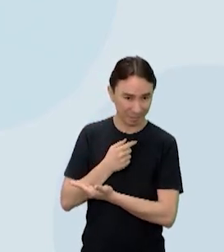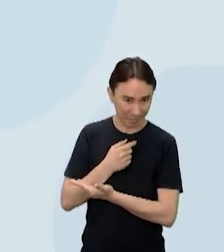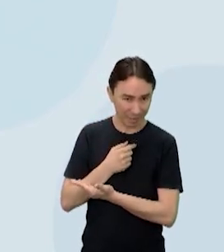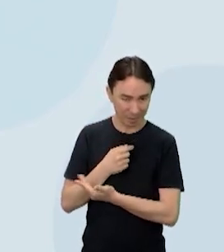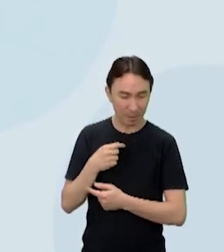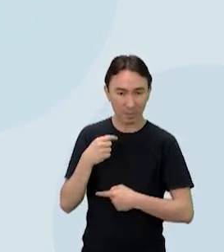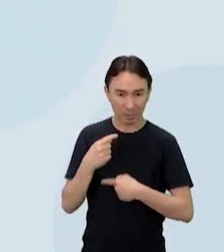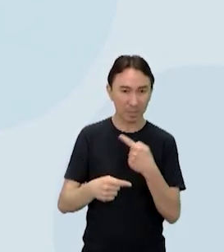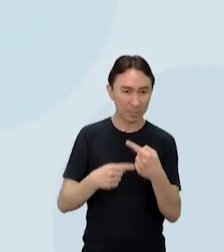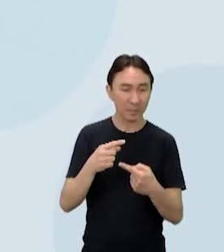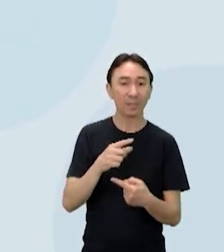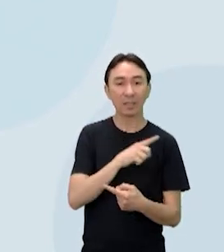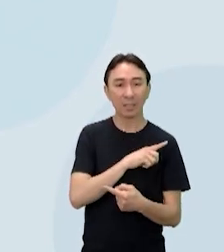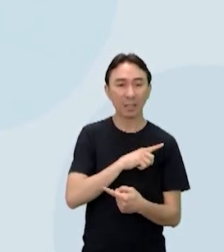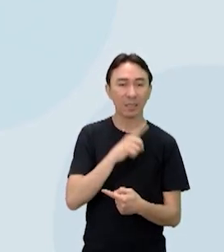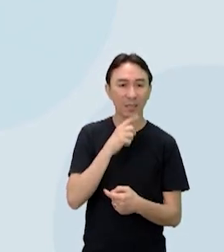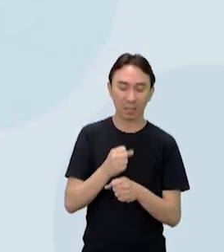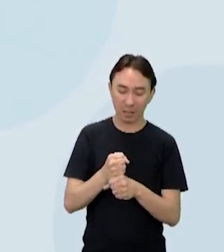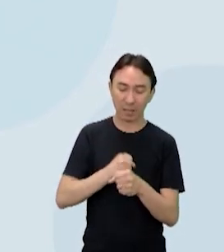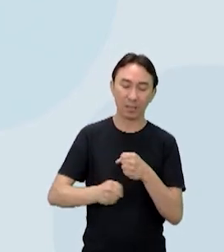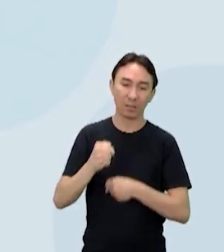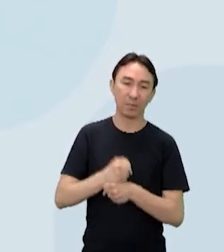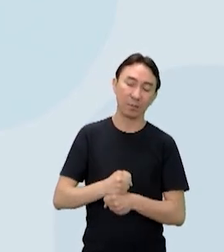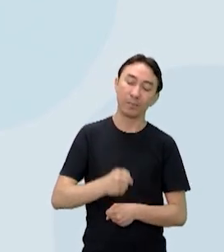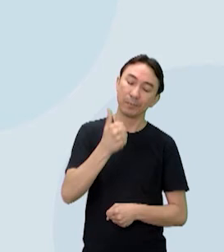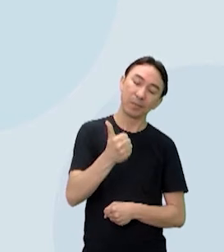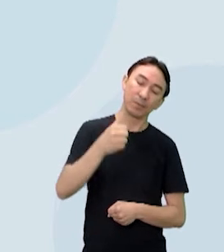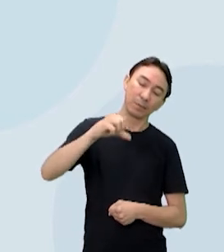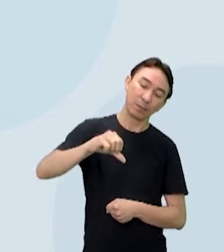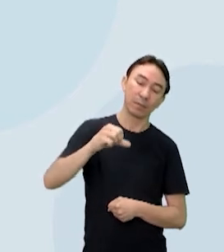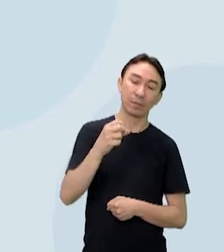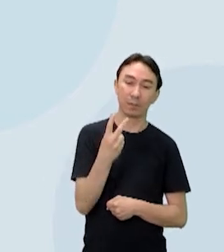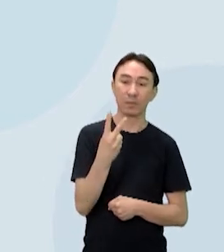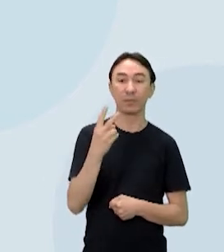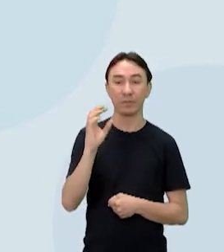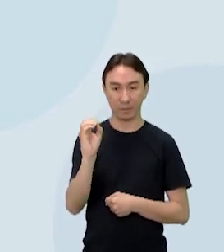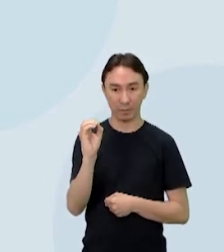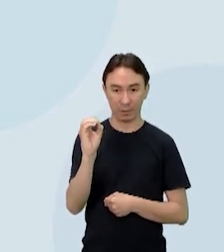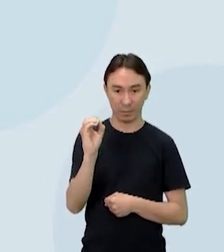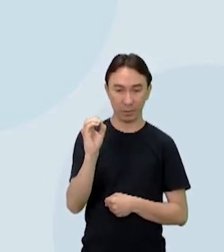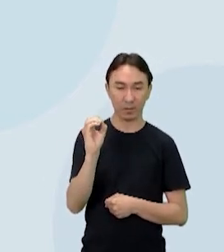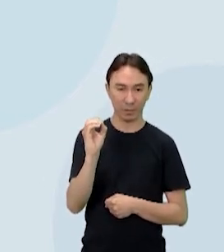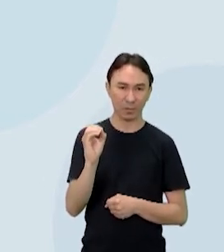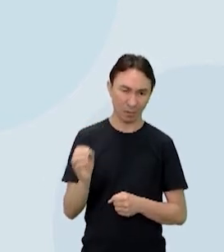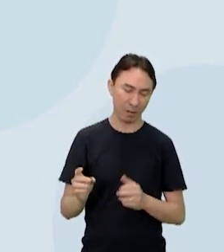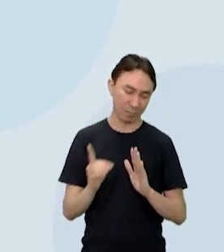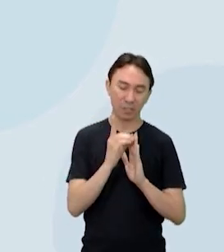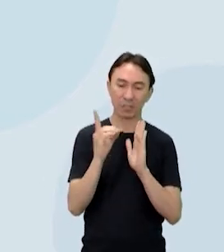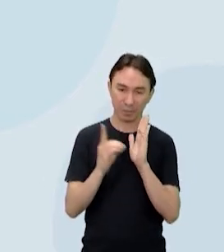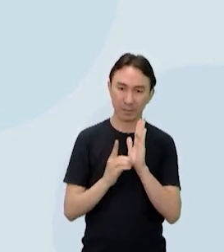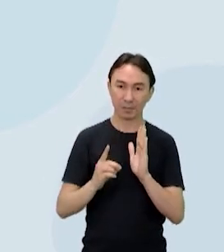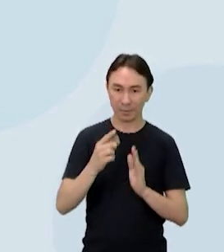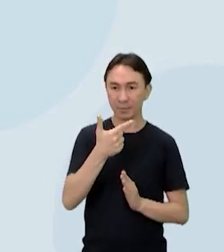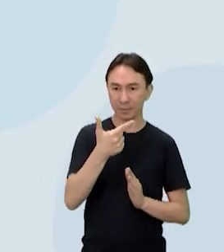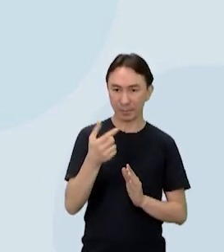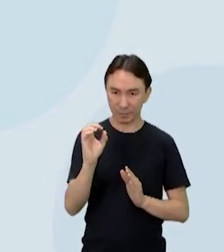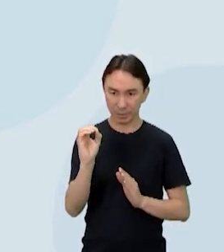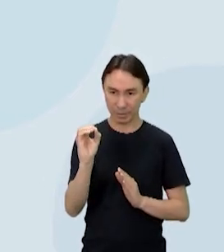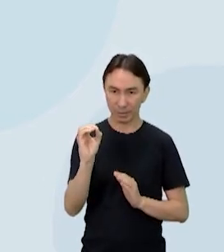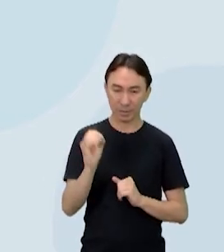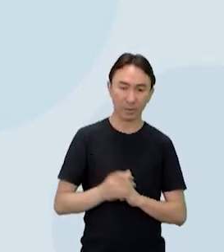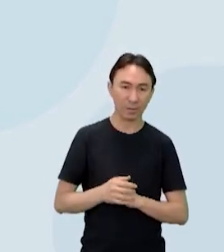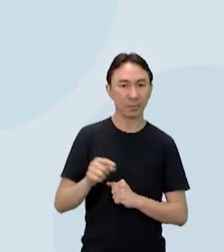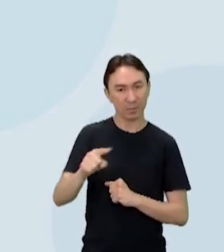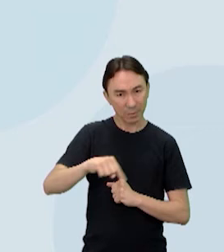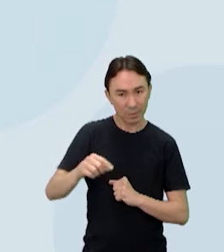frente, a gente está em 1920 já, então aí você vê, né, já na década de 20, ainda estamos pensando a respeito